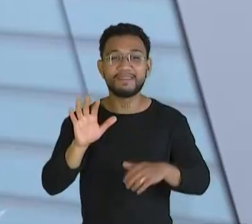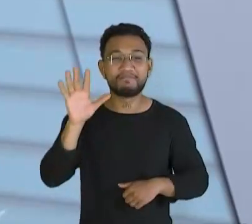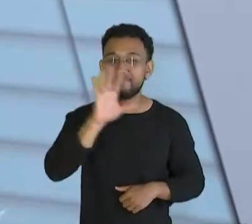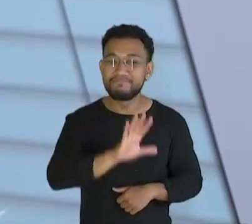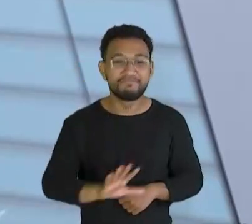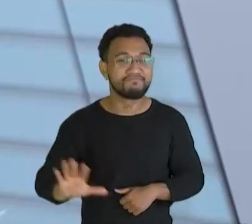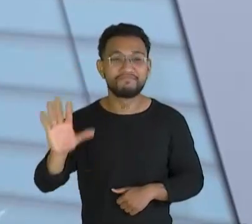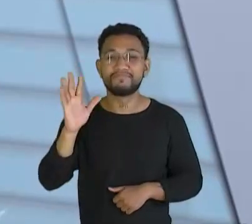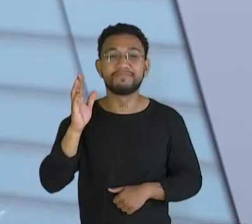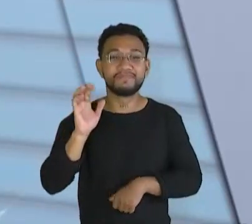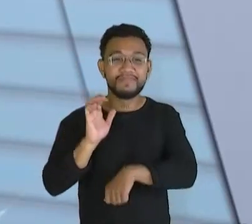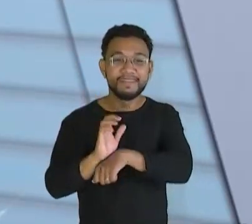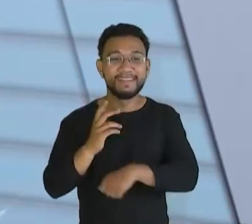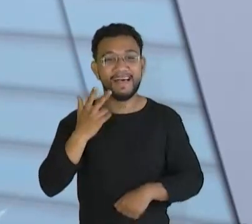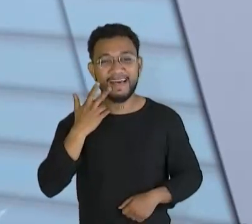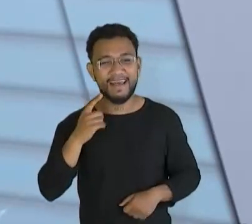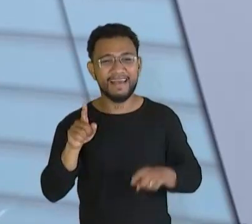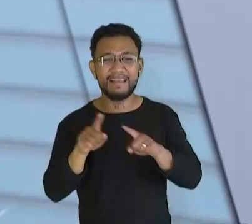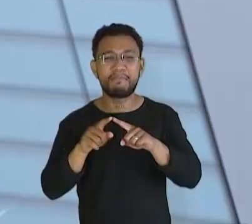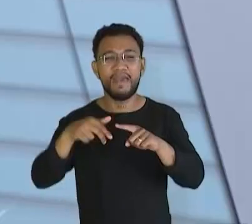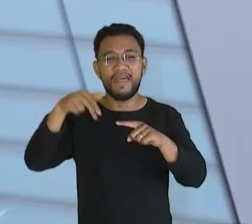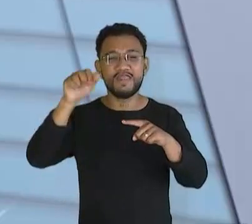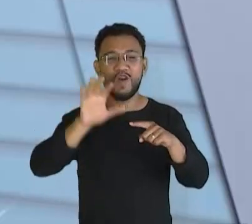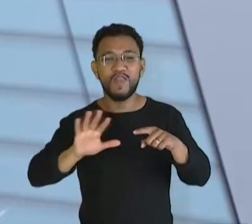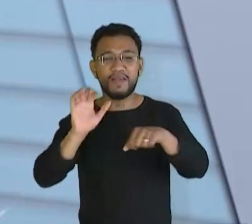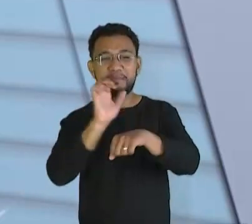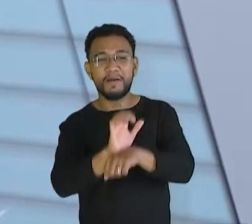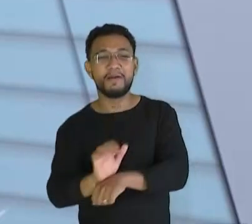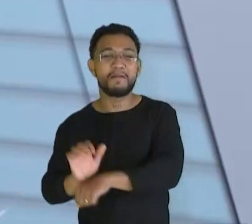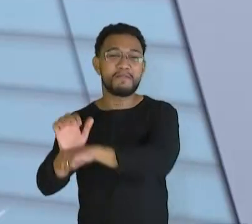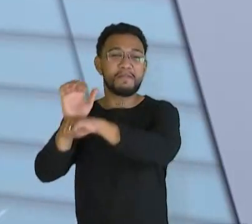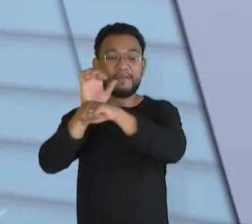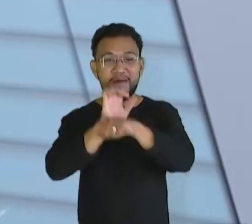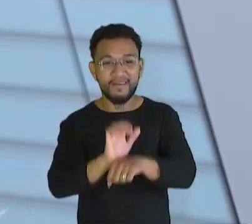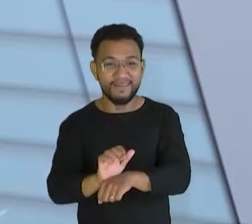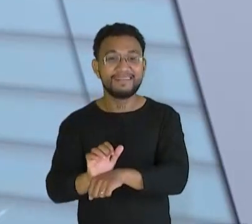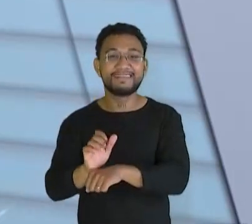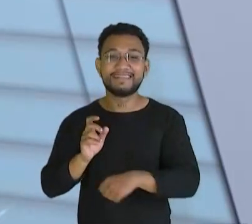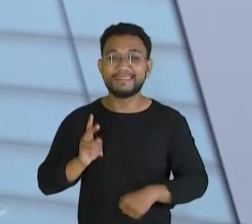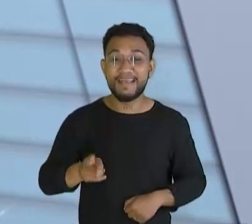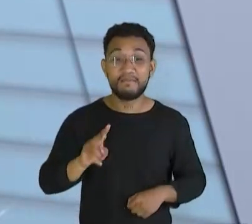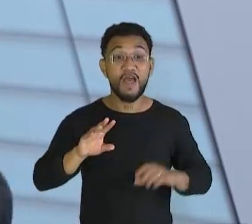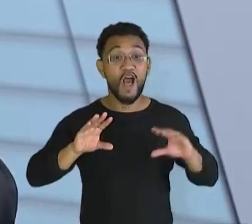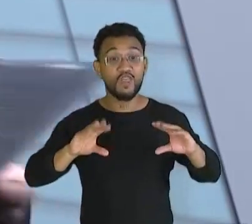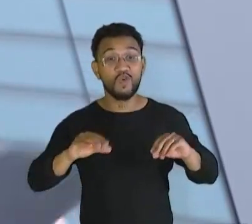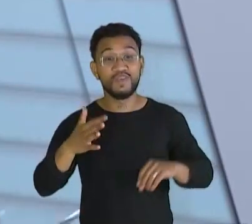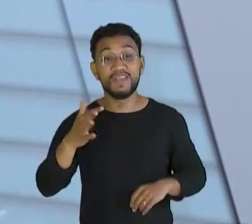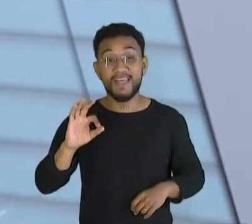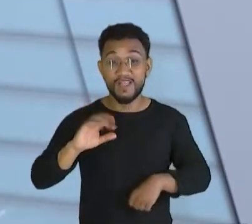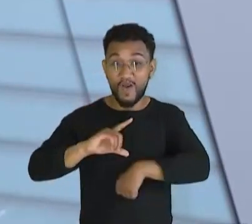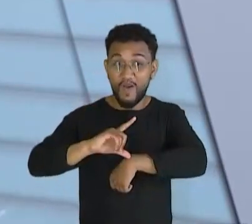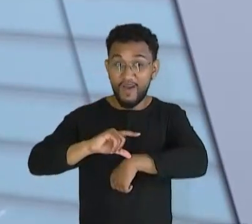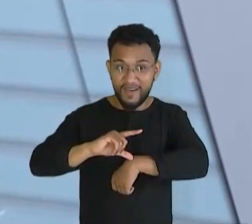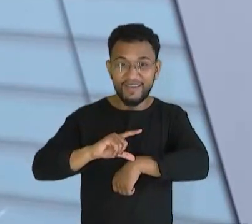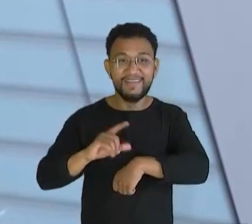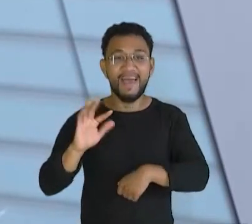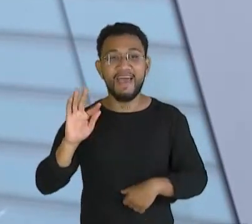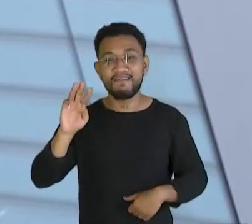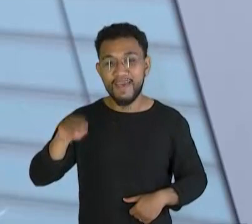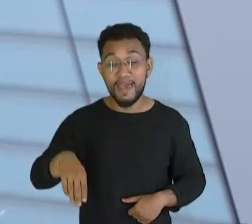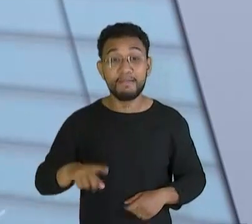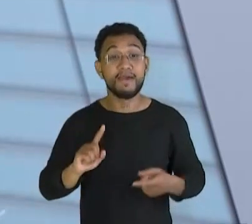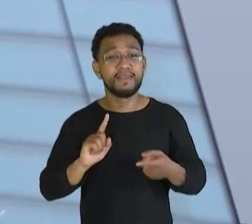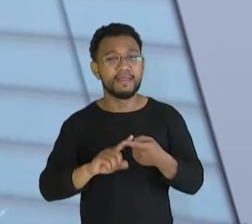Nordeste, pela Alesse FM 96,7, todo dia às 10 da noite. E para você que nos acompanha nos nossos canais,